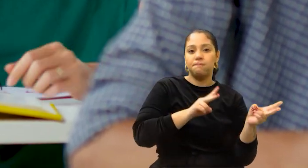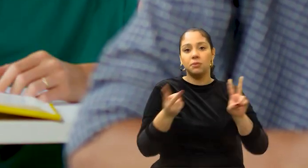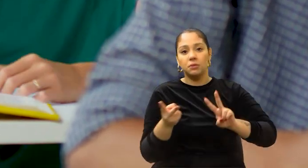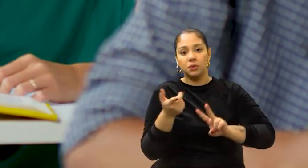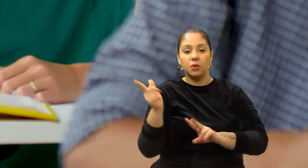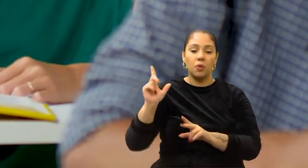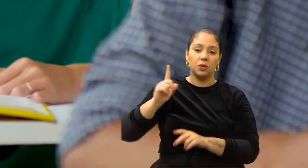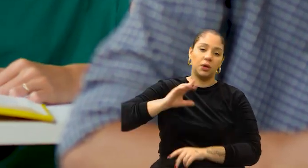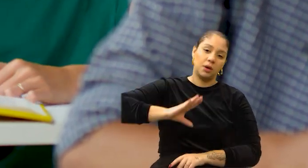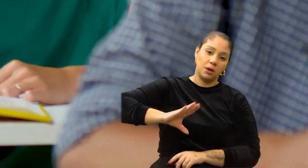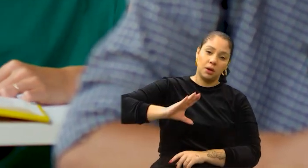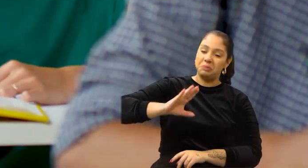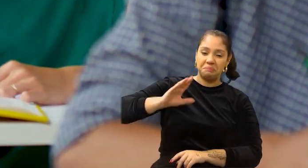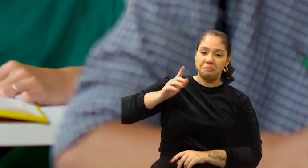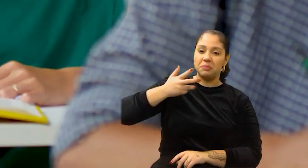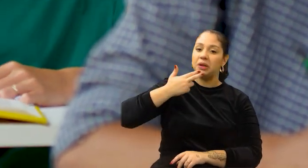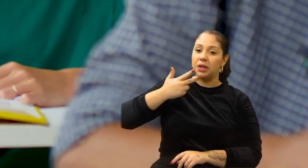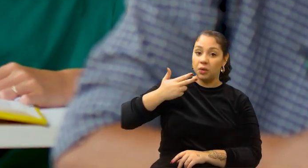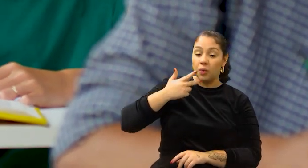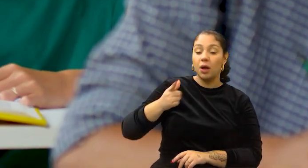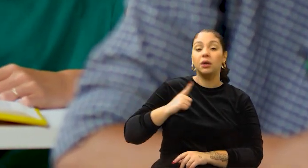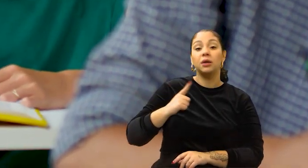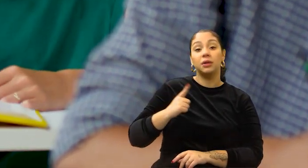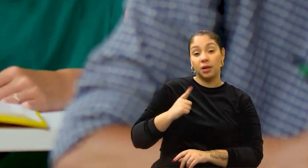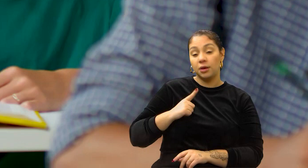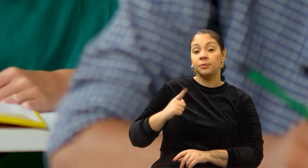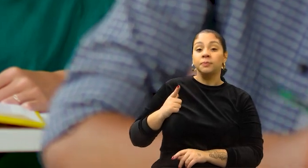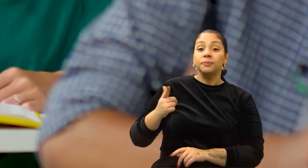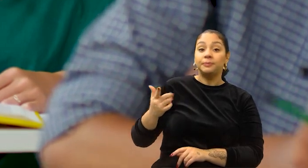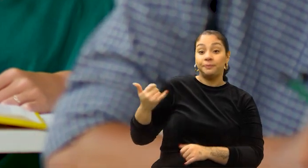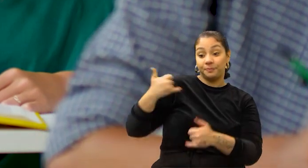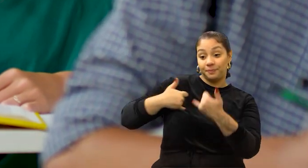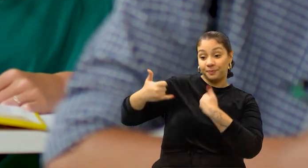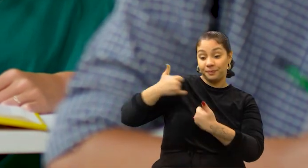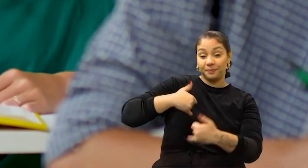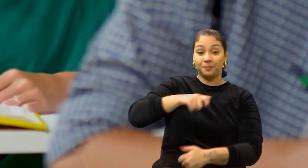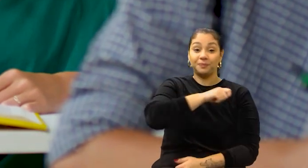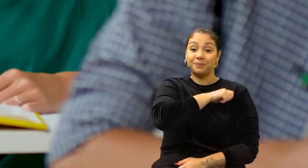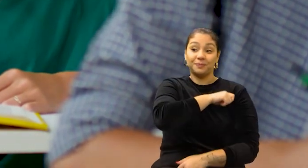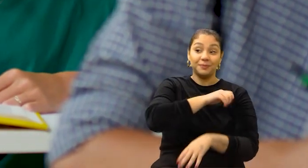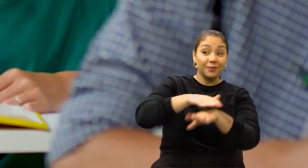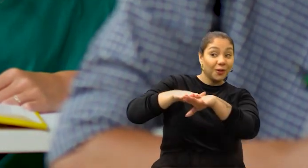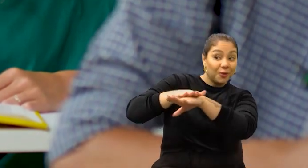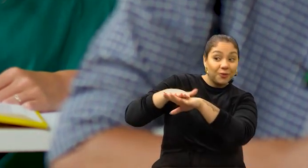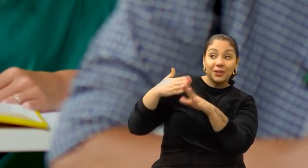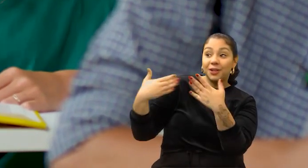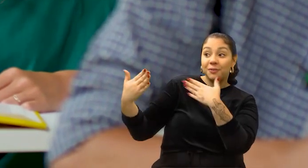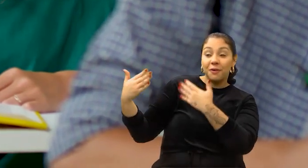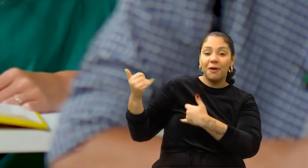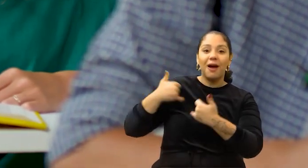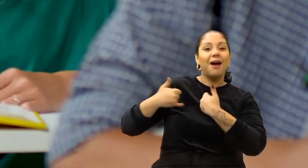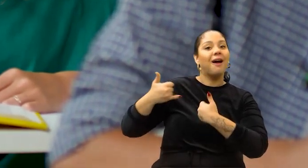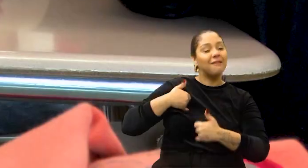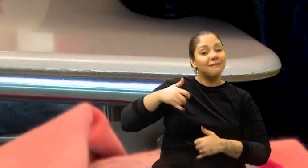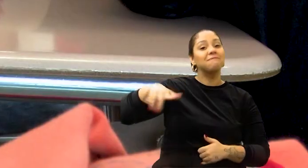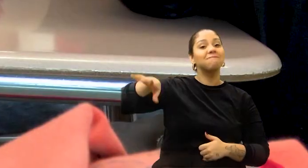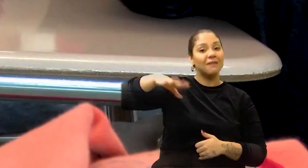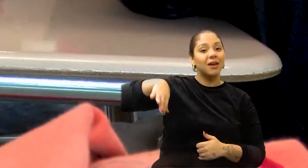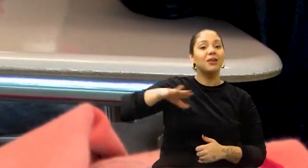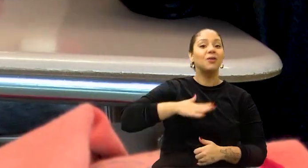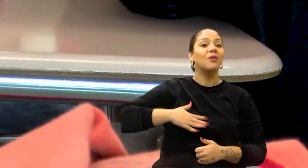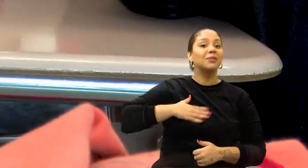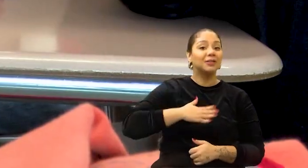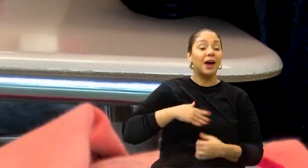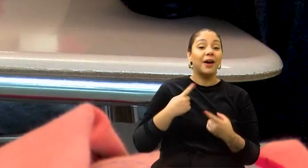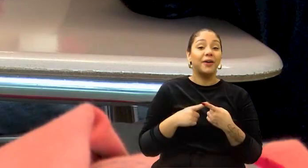um e é um texto que nós estamos e pelo retorno que nós temos tido dos alunos das conversas que nós temos tido eles gostaram bastante porque afinal de contas